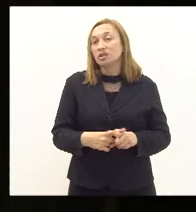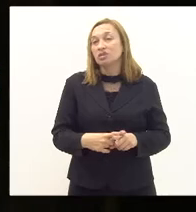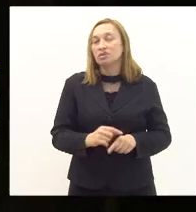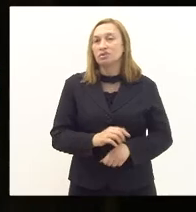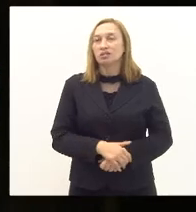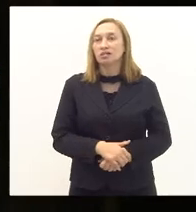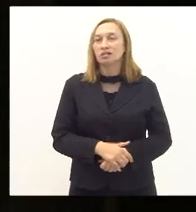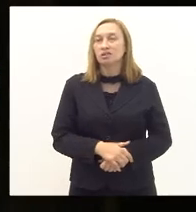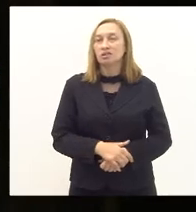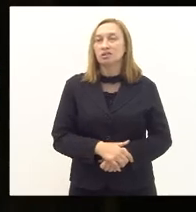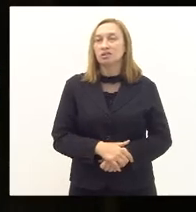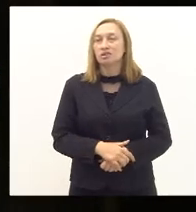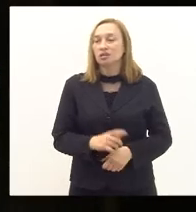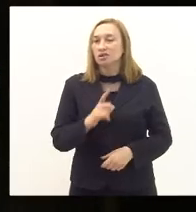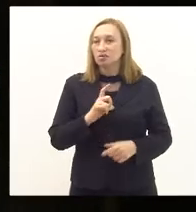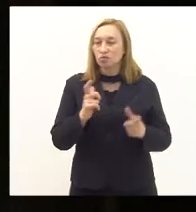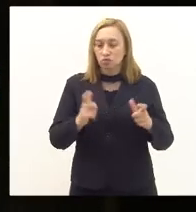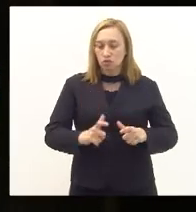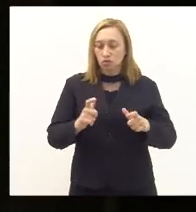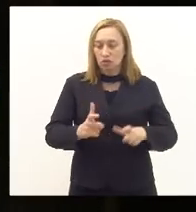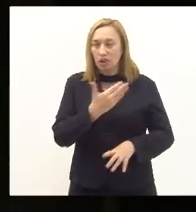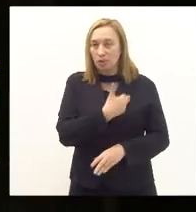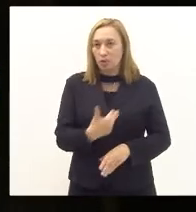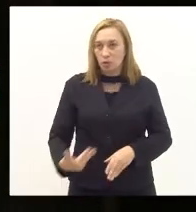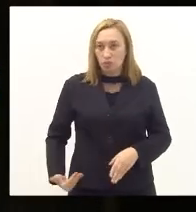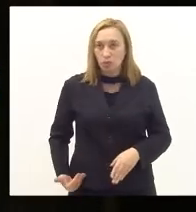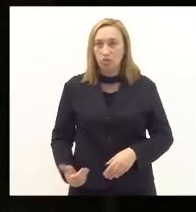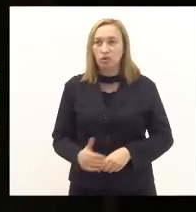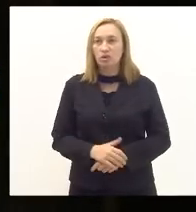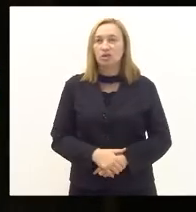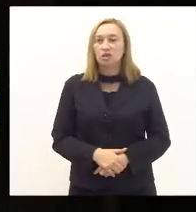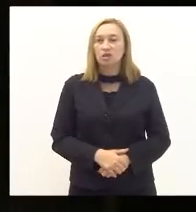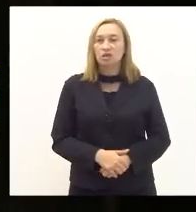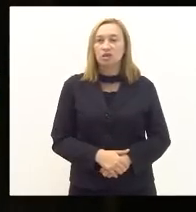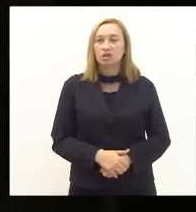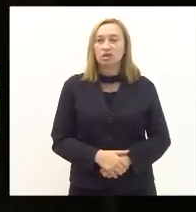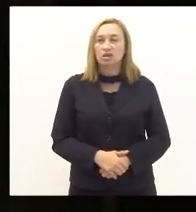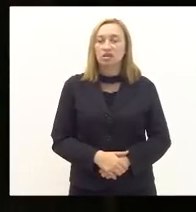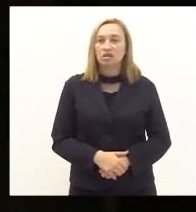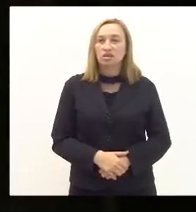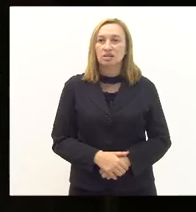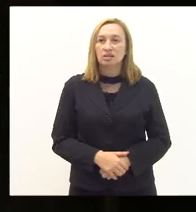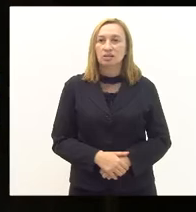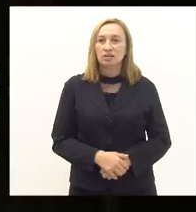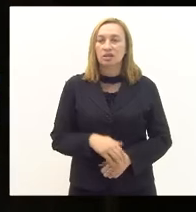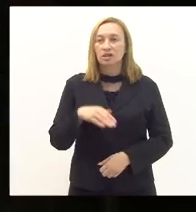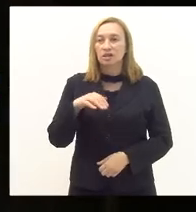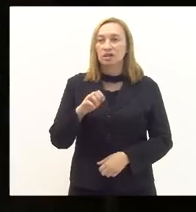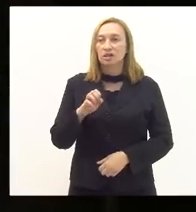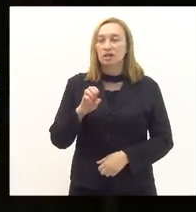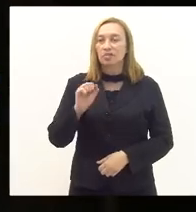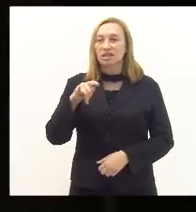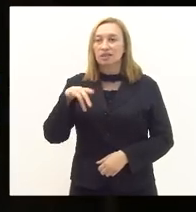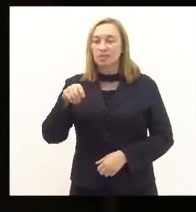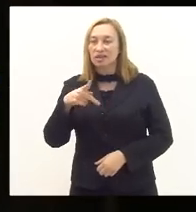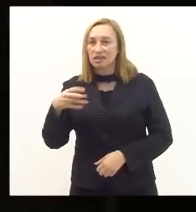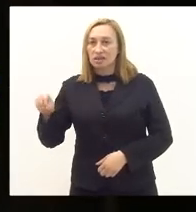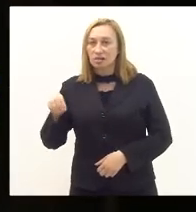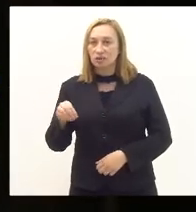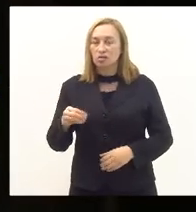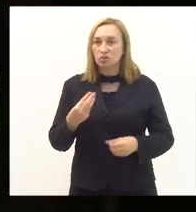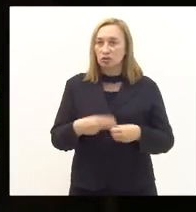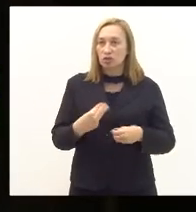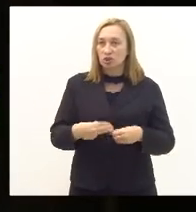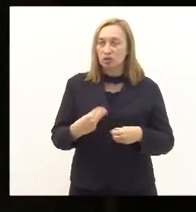ocupamos um espaço público onde foi feita a emancipação do município. E quando a